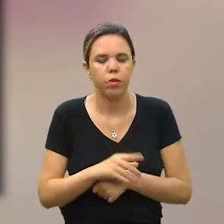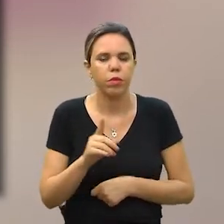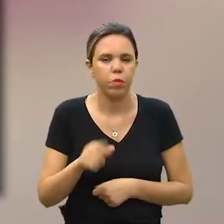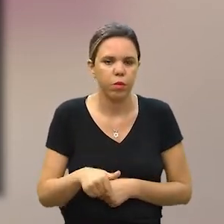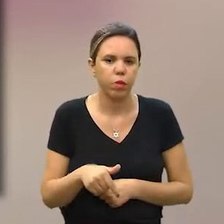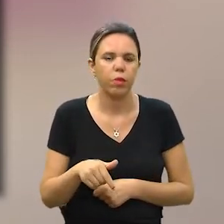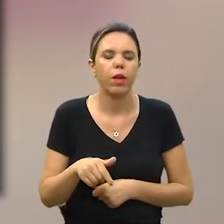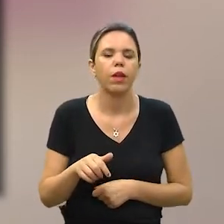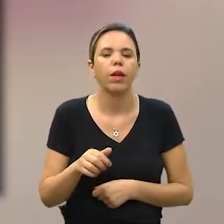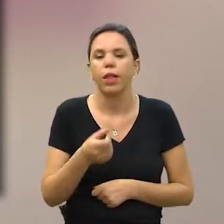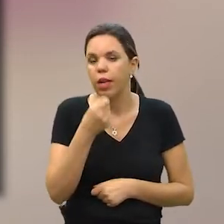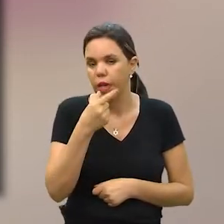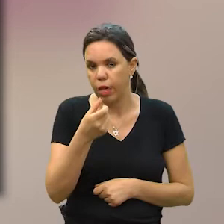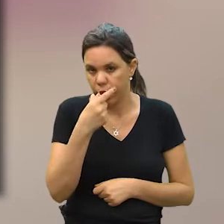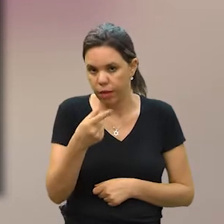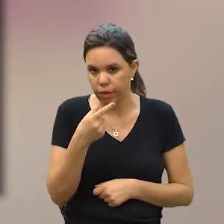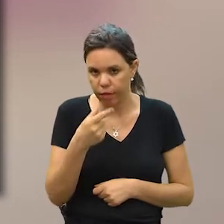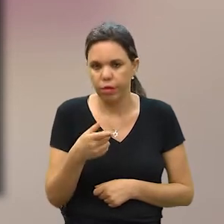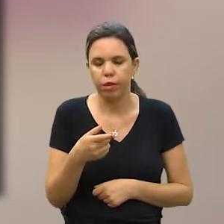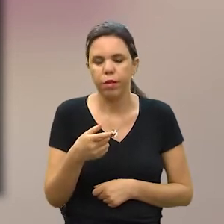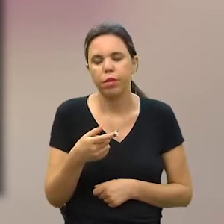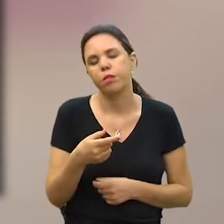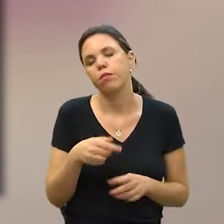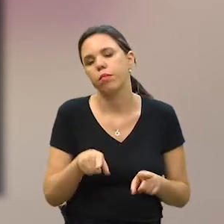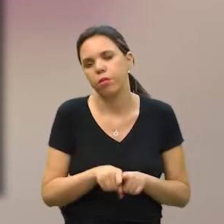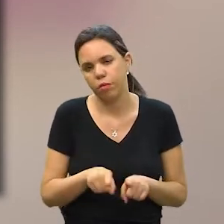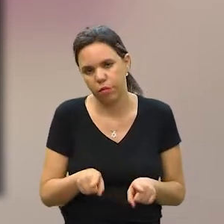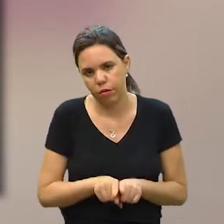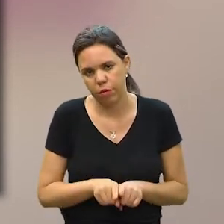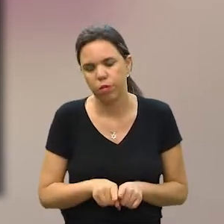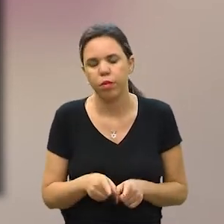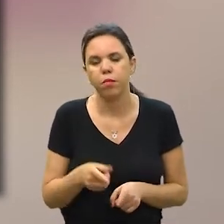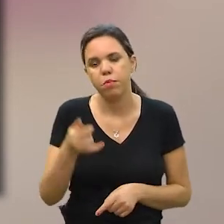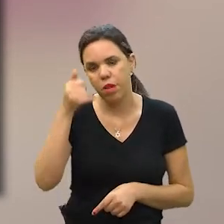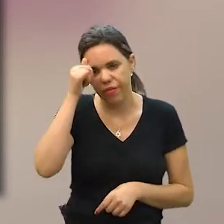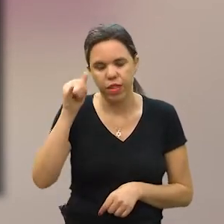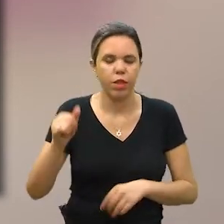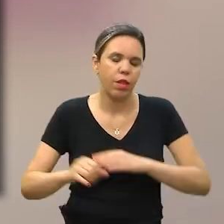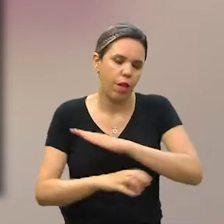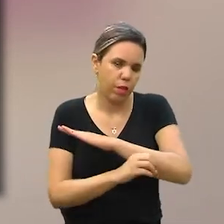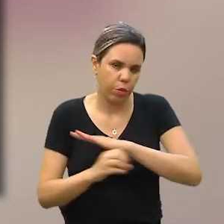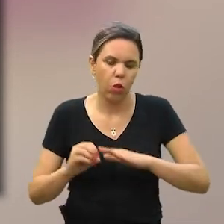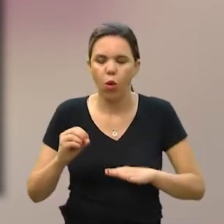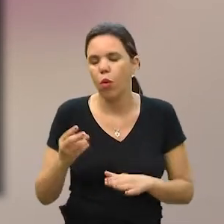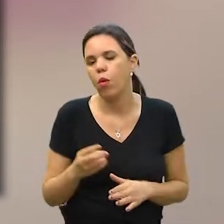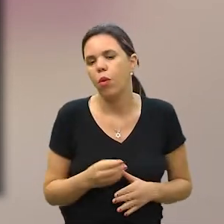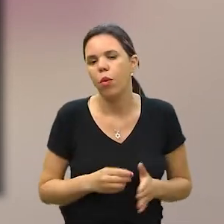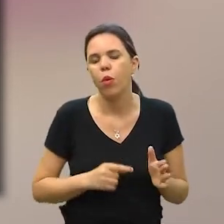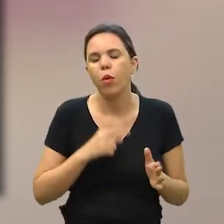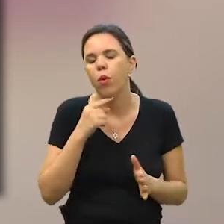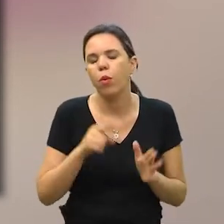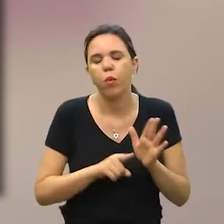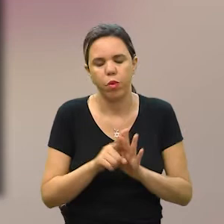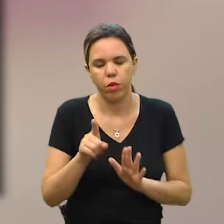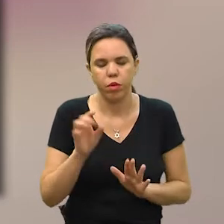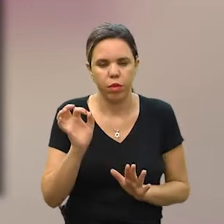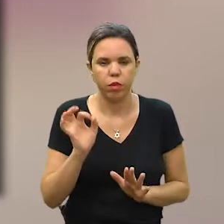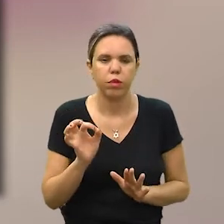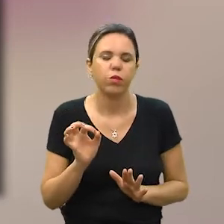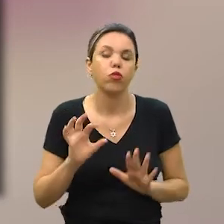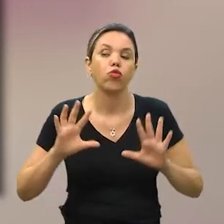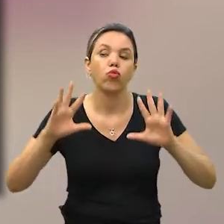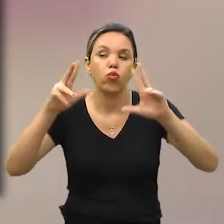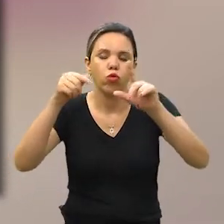então, essa anticoagulação farmacológica. Agora, é importante a sua pergunta, Viviane, no seguinte sentido: todas as gestantes,